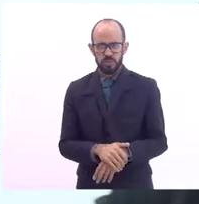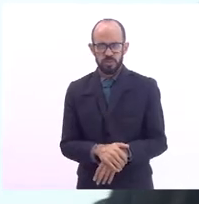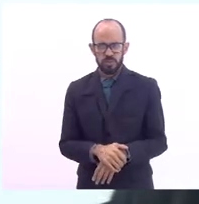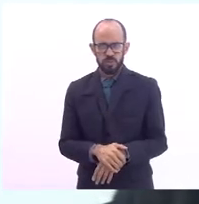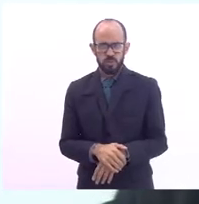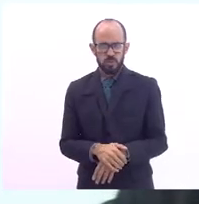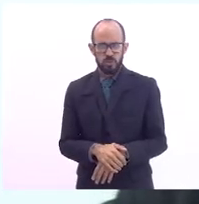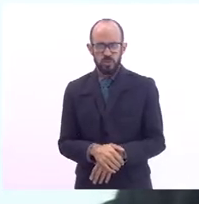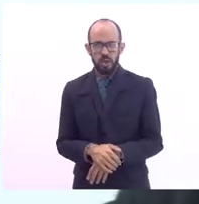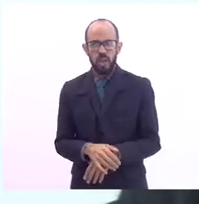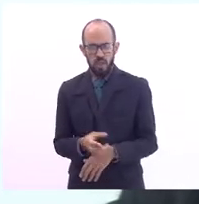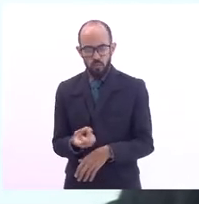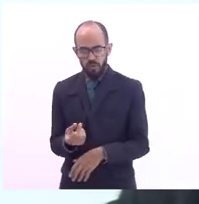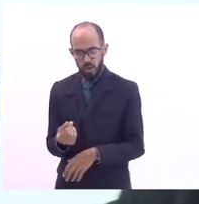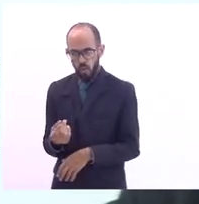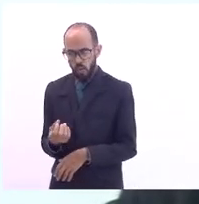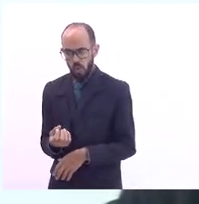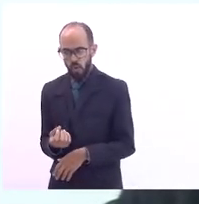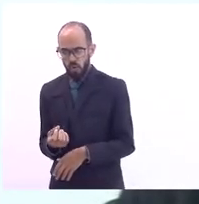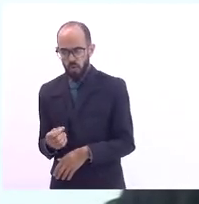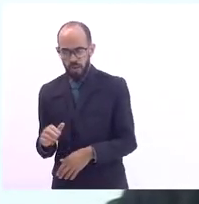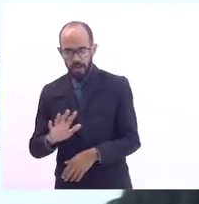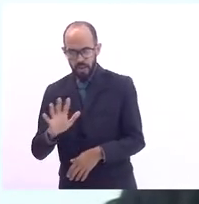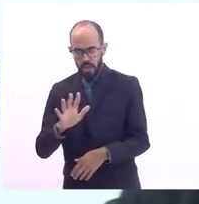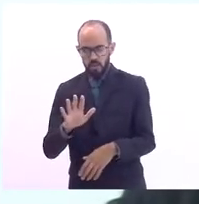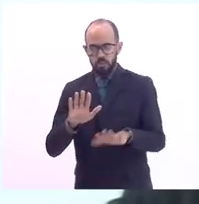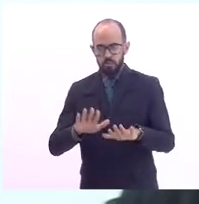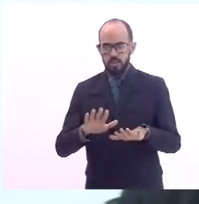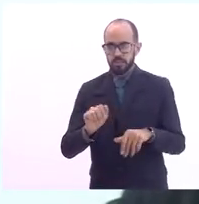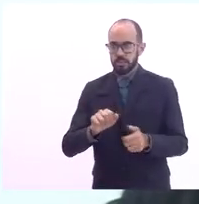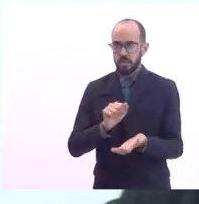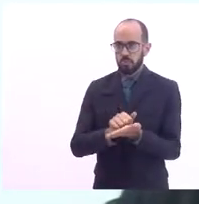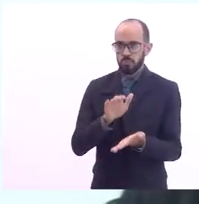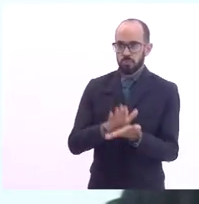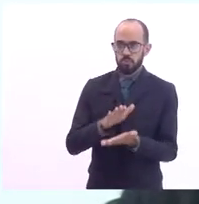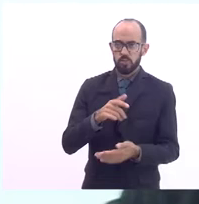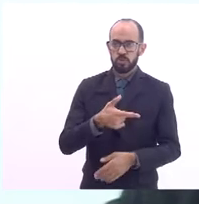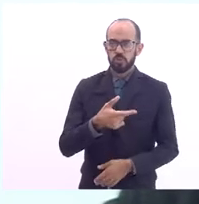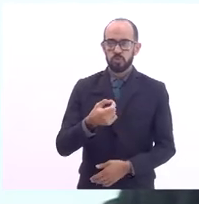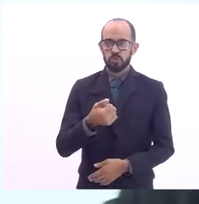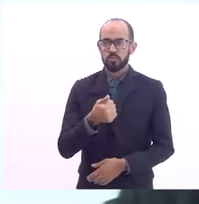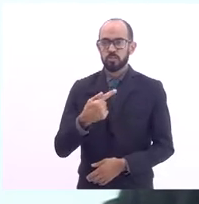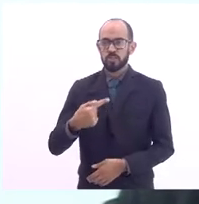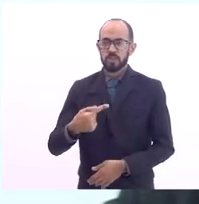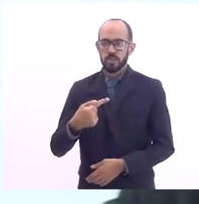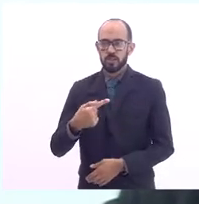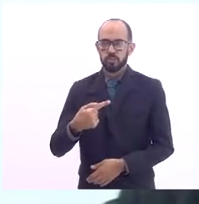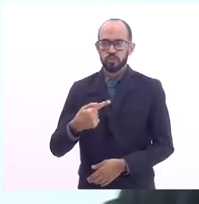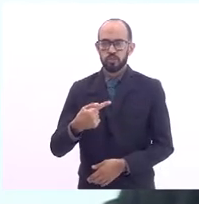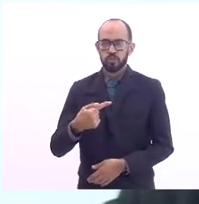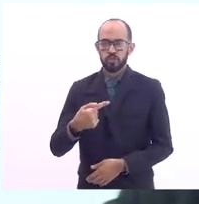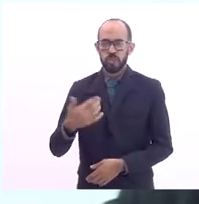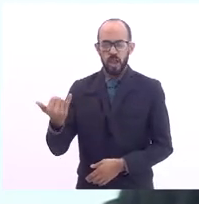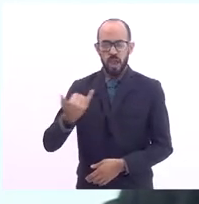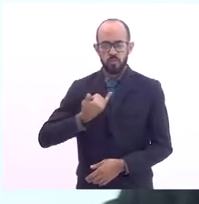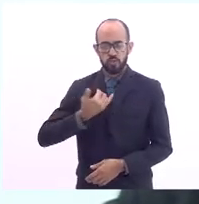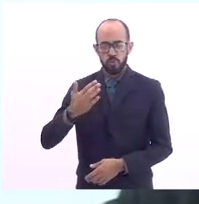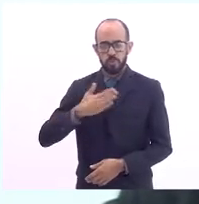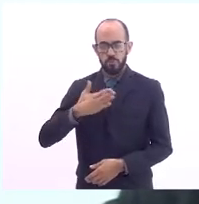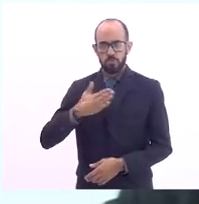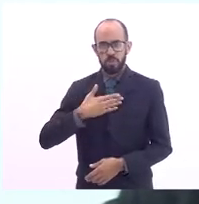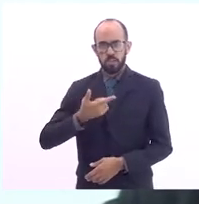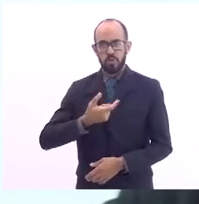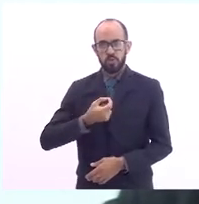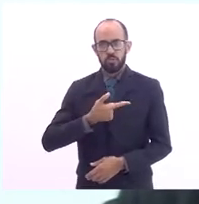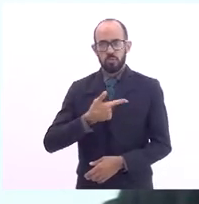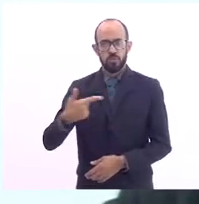essa, é um valor de boa expressão. Mas essa multa é de 2017. E ela também informou que em 2022 está em